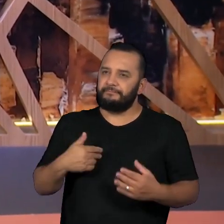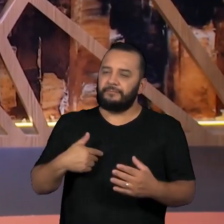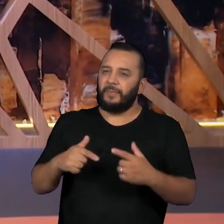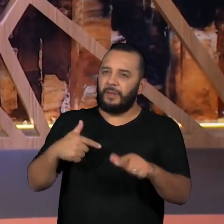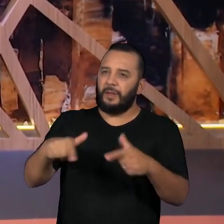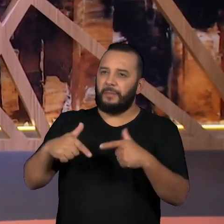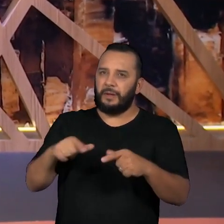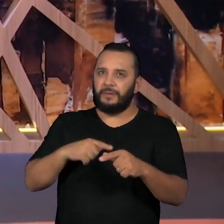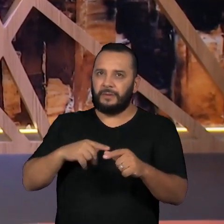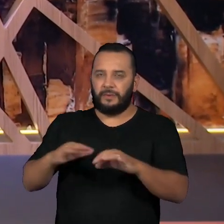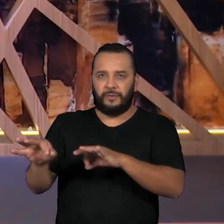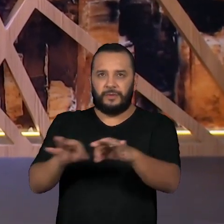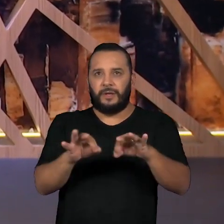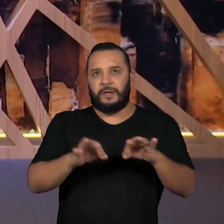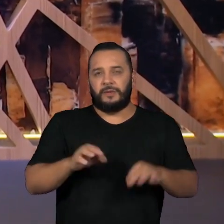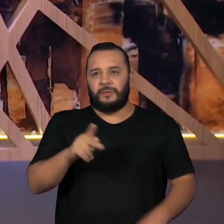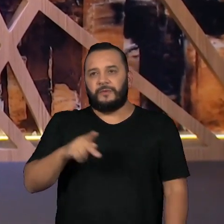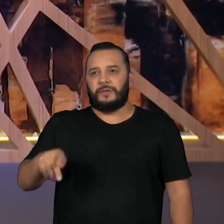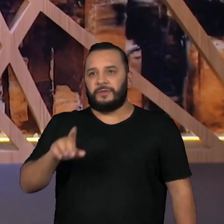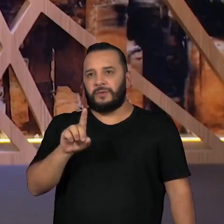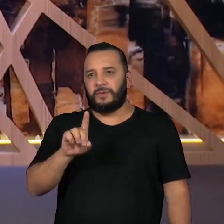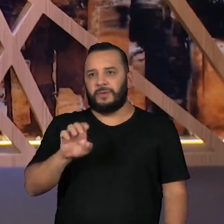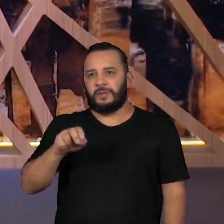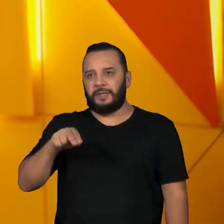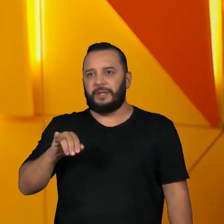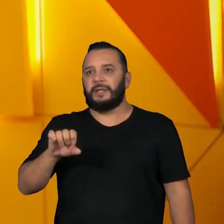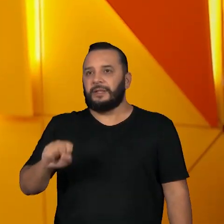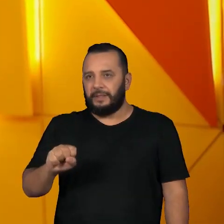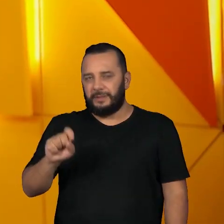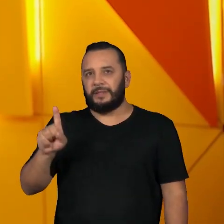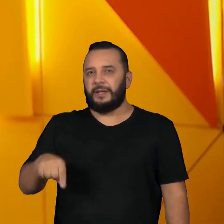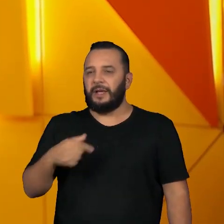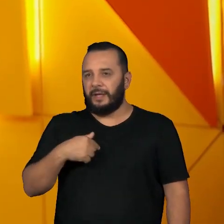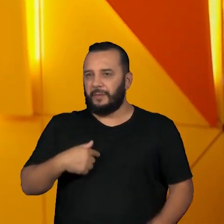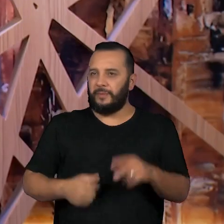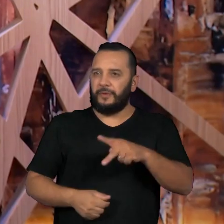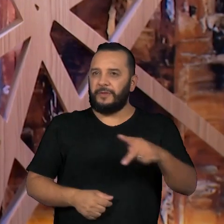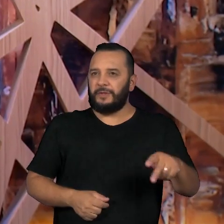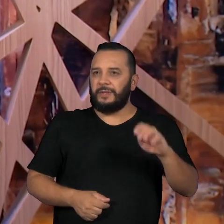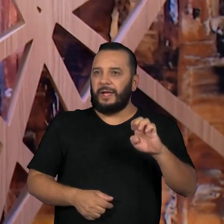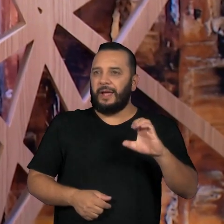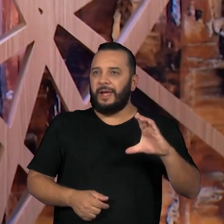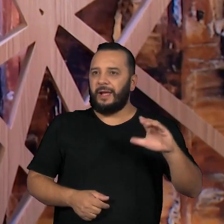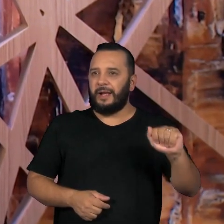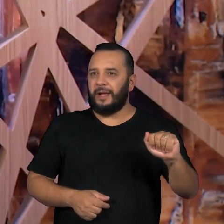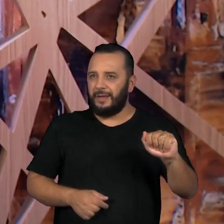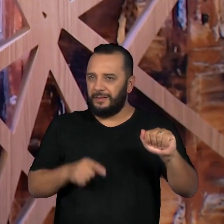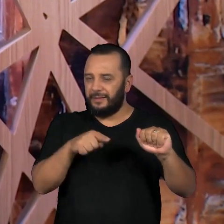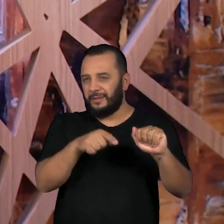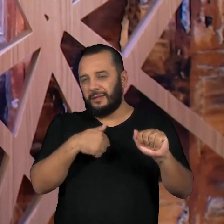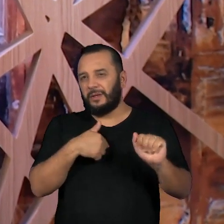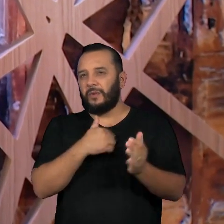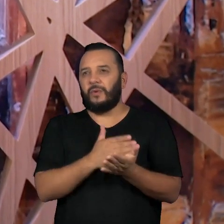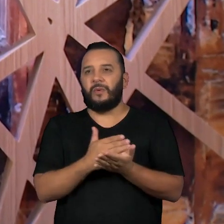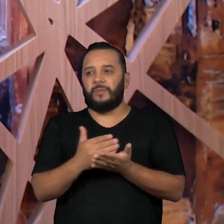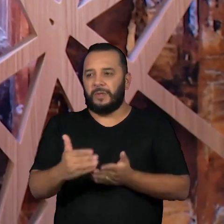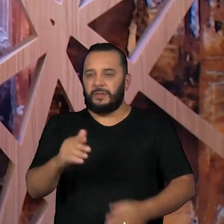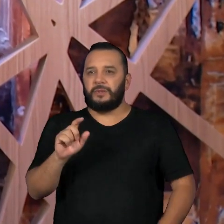coordenado pelo professor Denis de Oliveira, que é professor da ECA. Ele começou a partir do